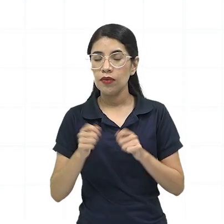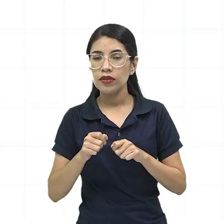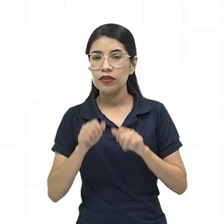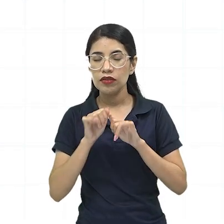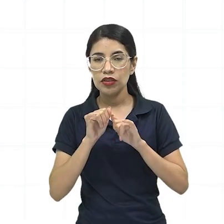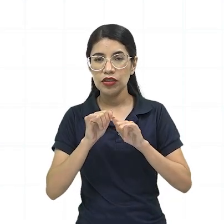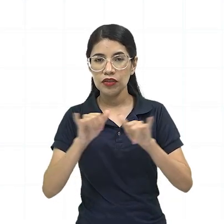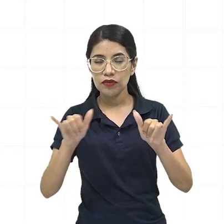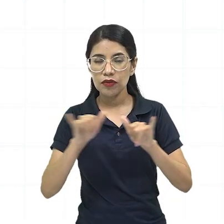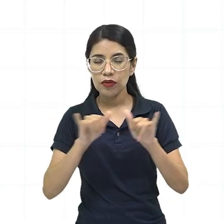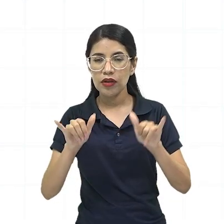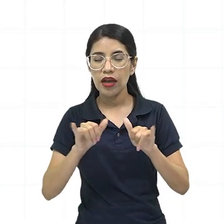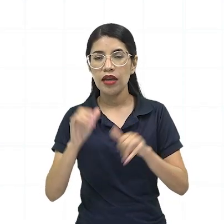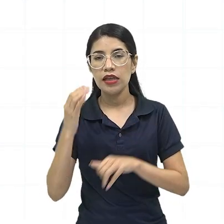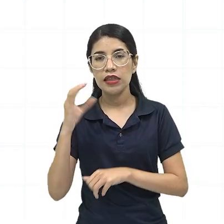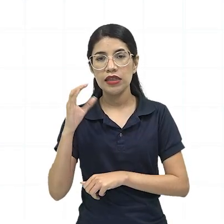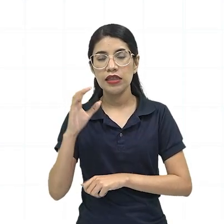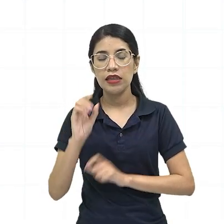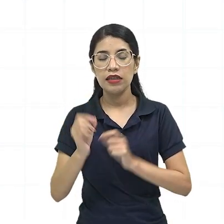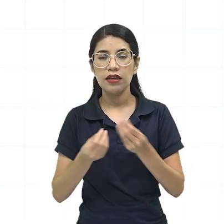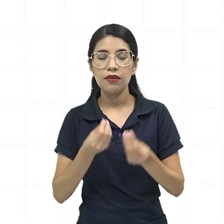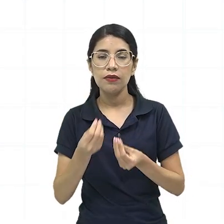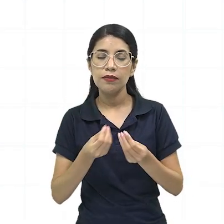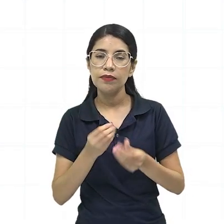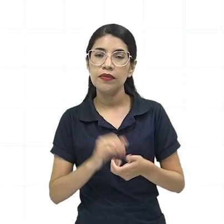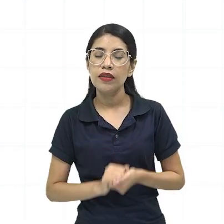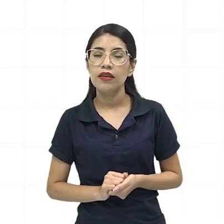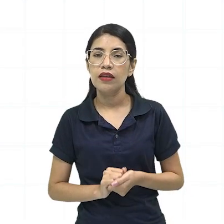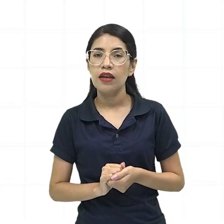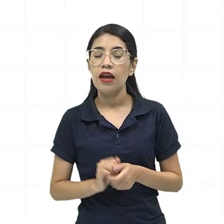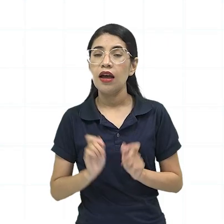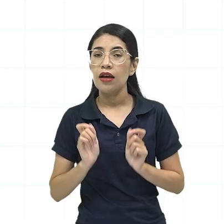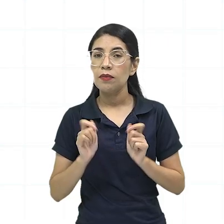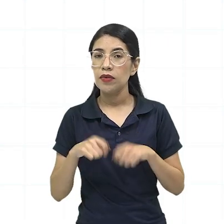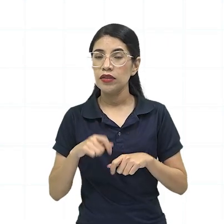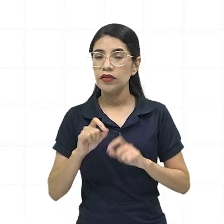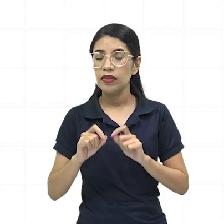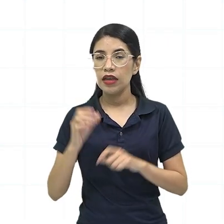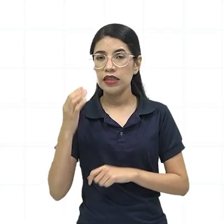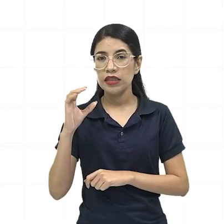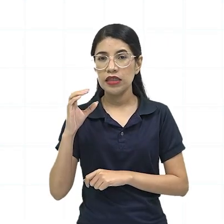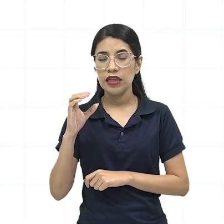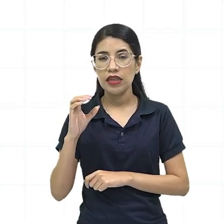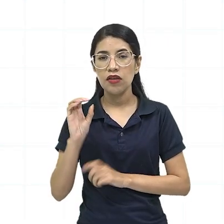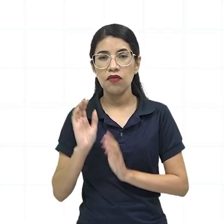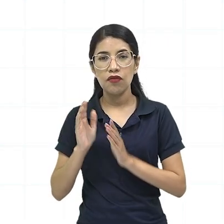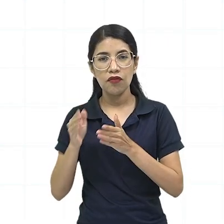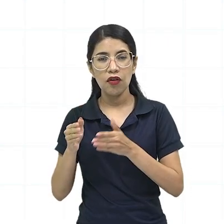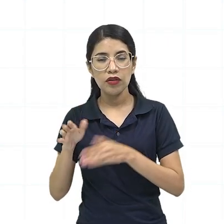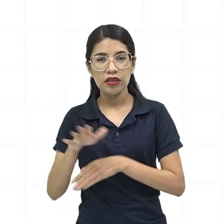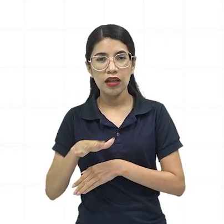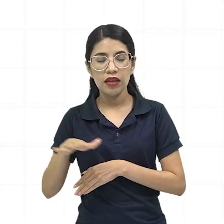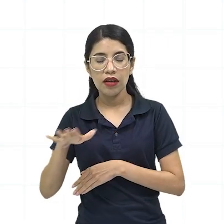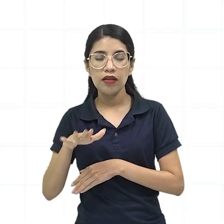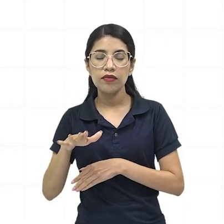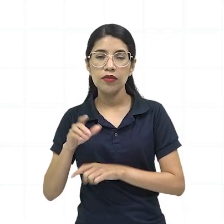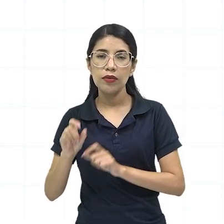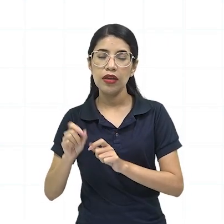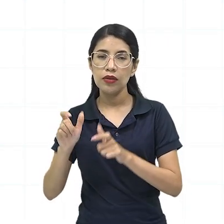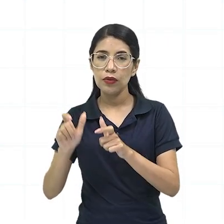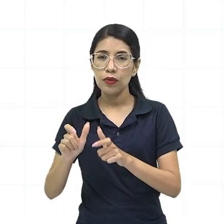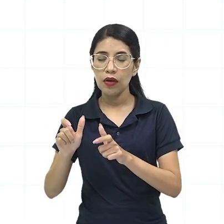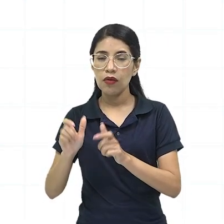a popularização da ciência é fazer com que ela deixe de circular somente em